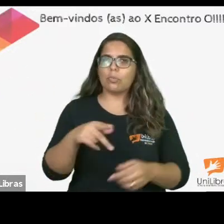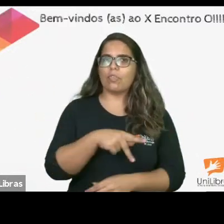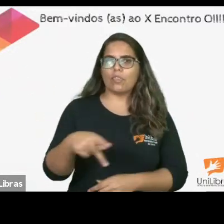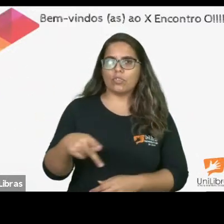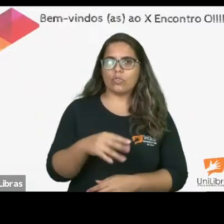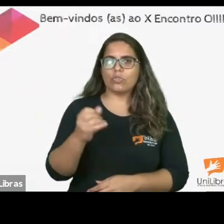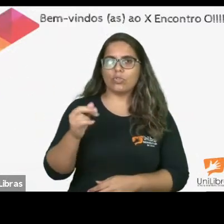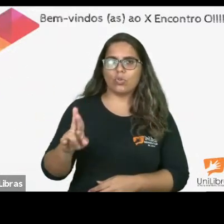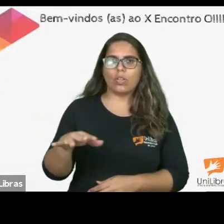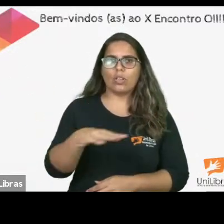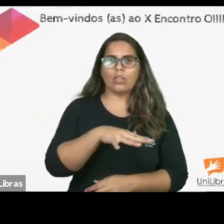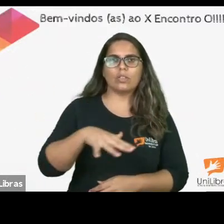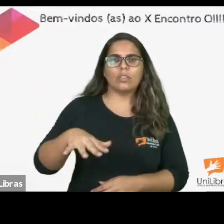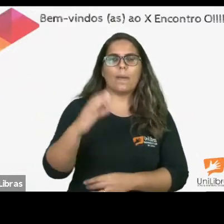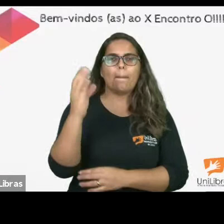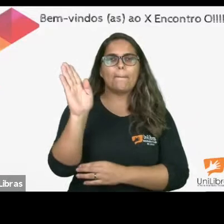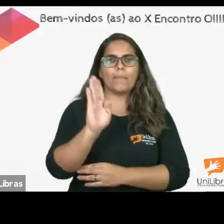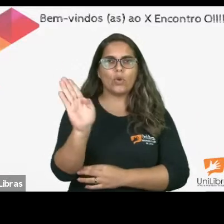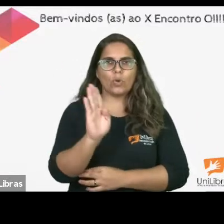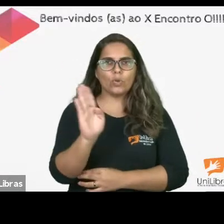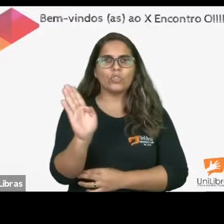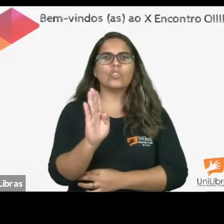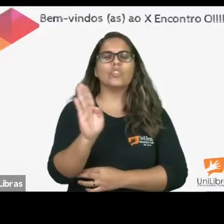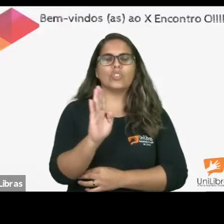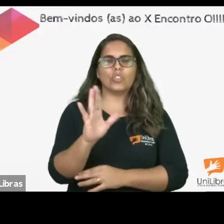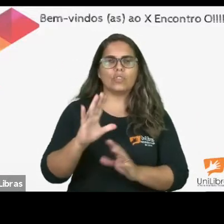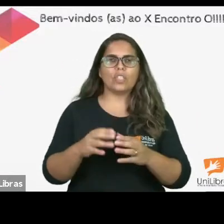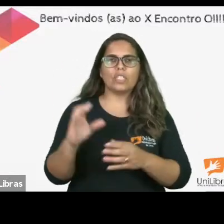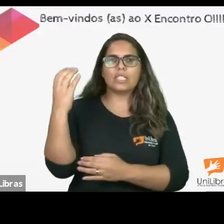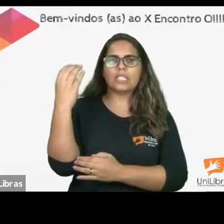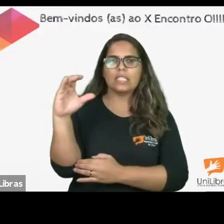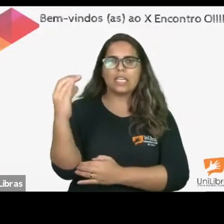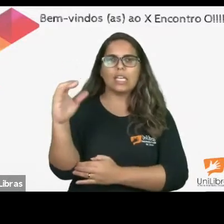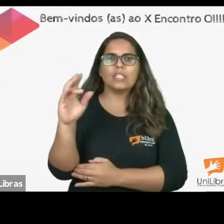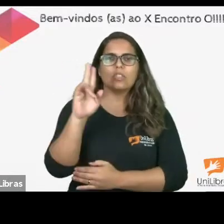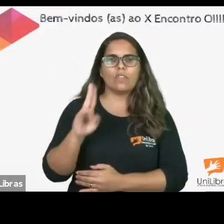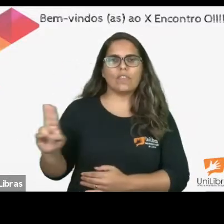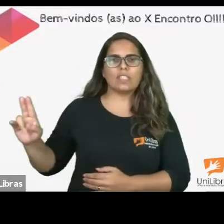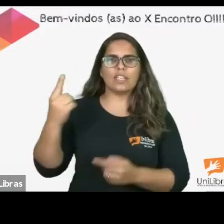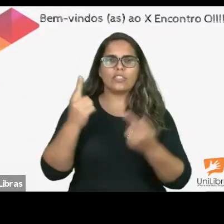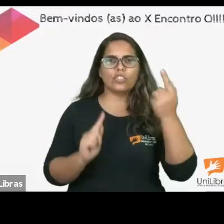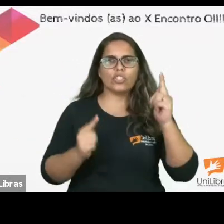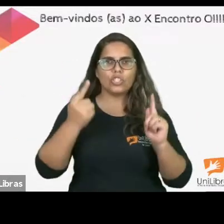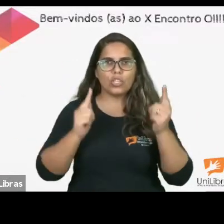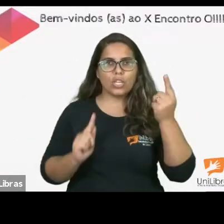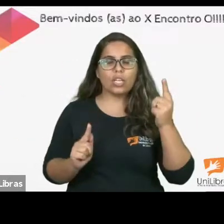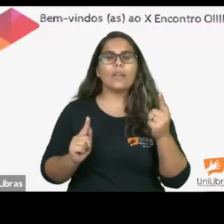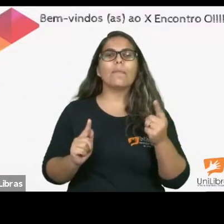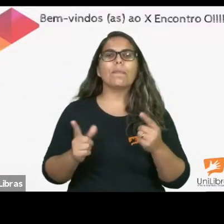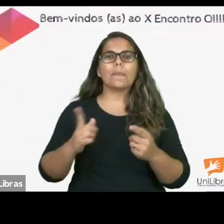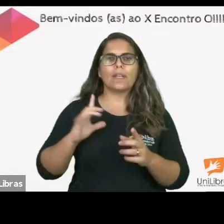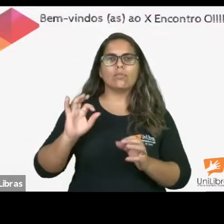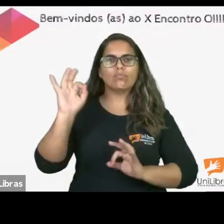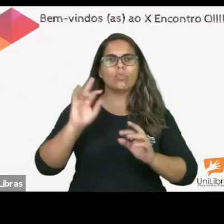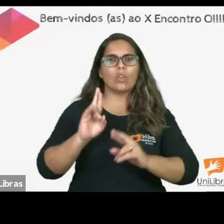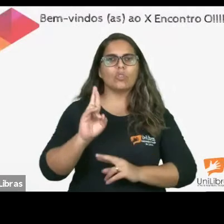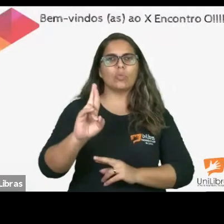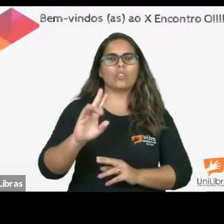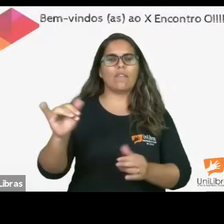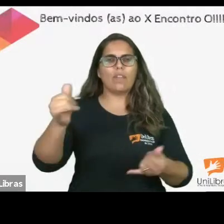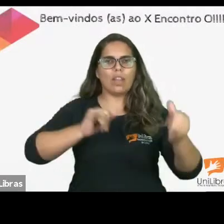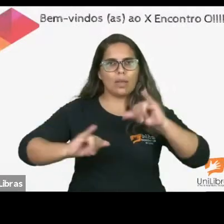titular do Departamento de Biologia da Faculdade de Ciências da Universidade do Chile, onde dirige o Laboratório